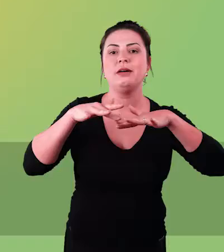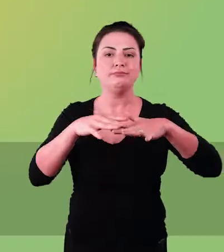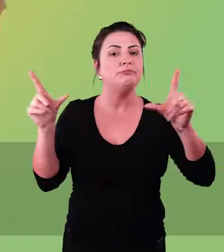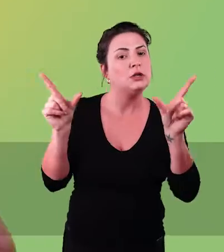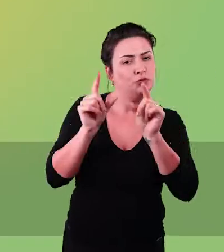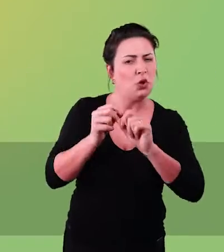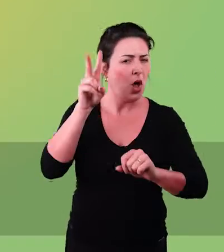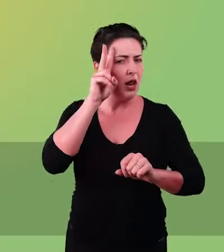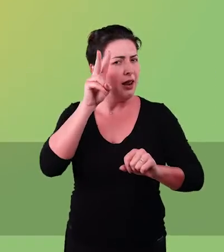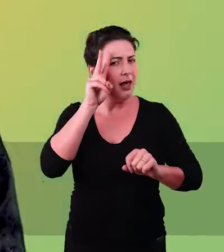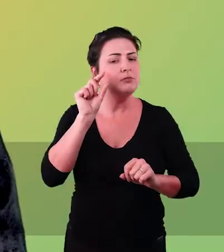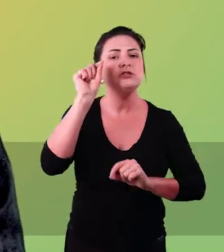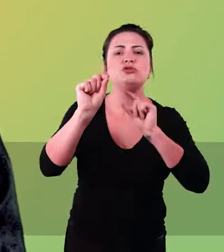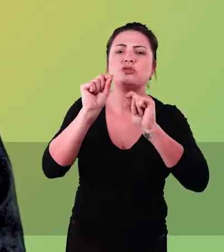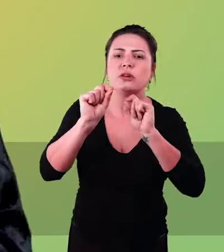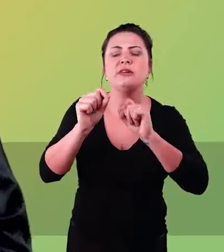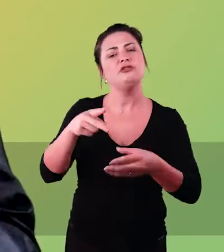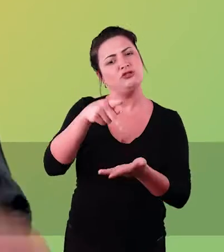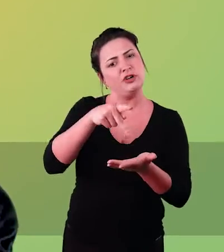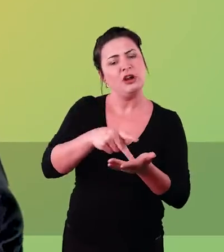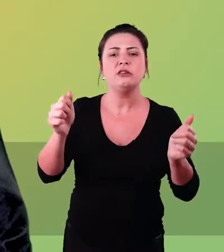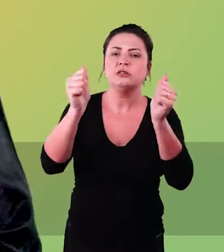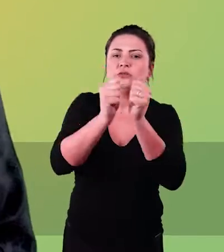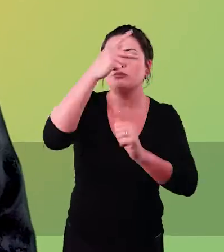vírus aqui na nossa cidade. Lembre-se de quem